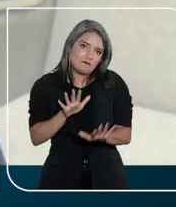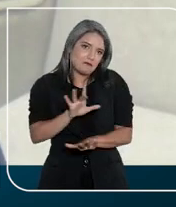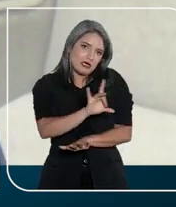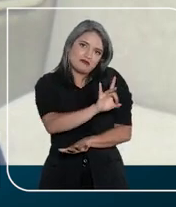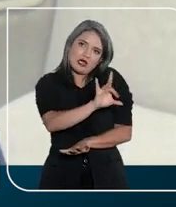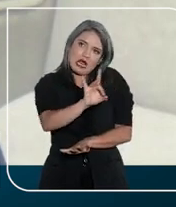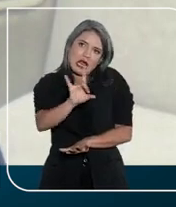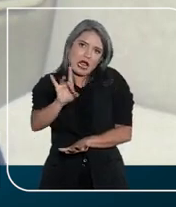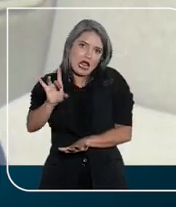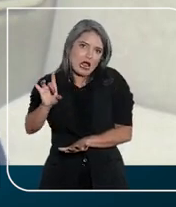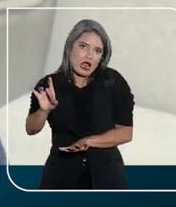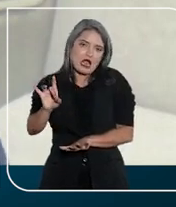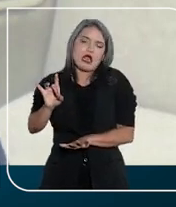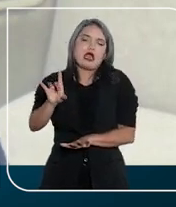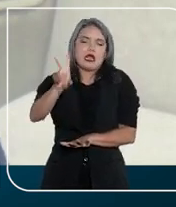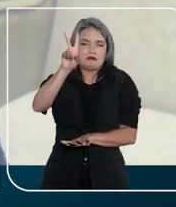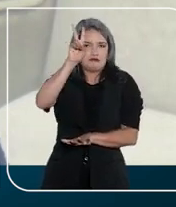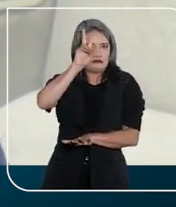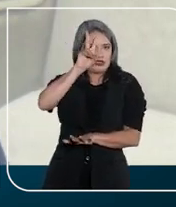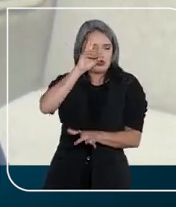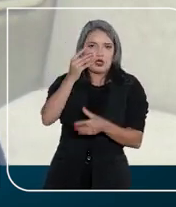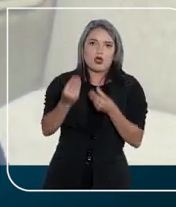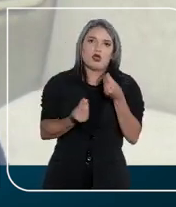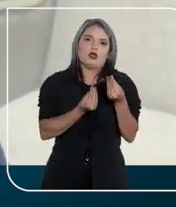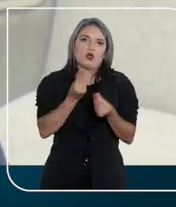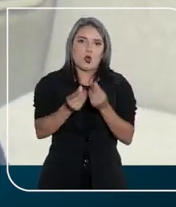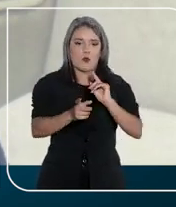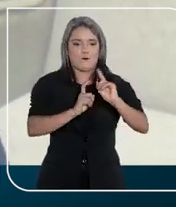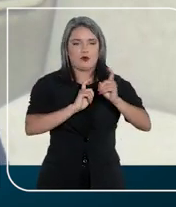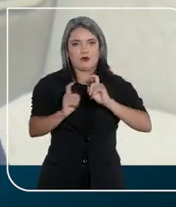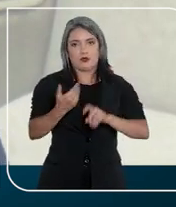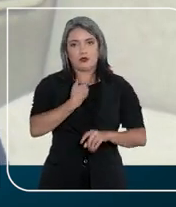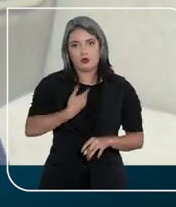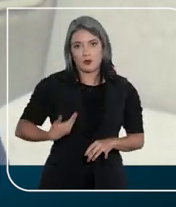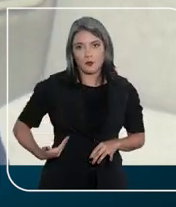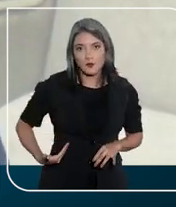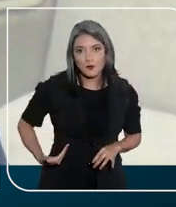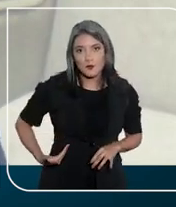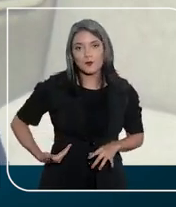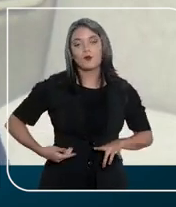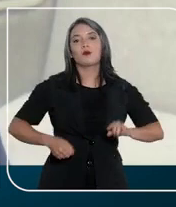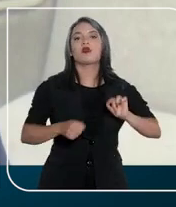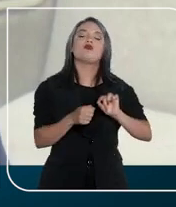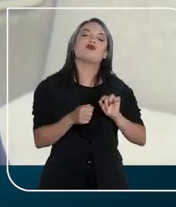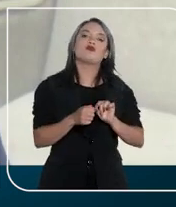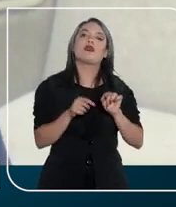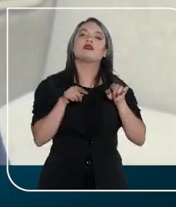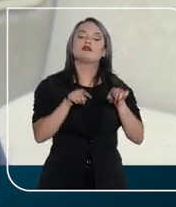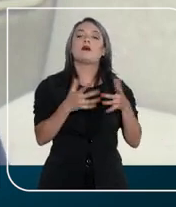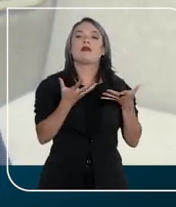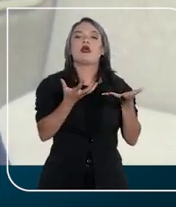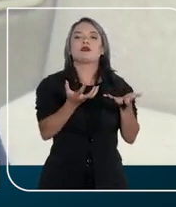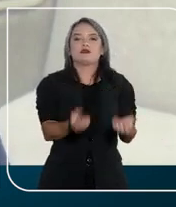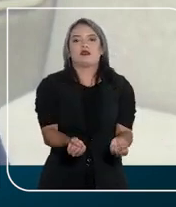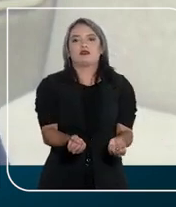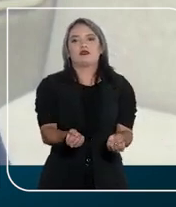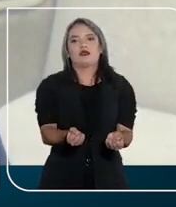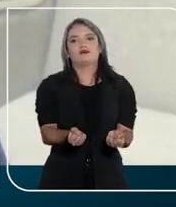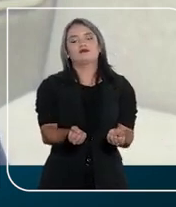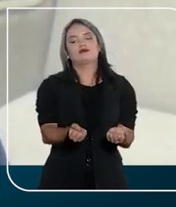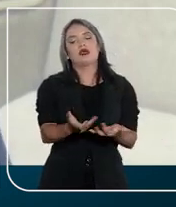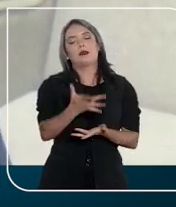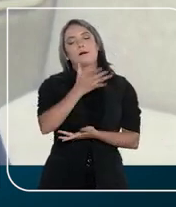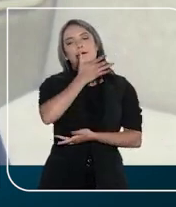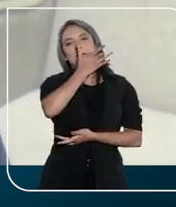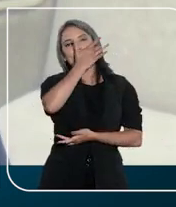das circunstâncias sobre as quais a administração pública se debruçou para admitir pessoal,